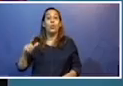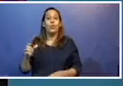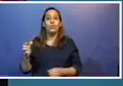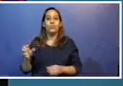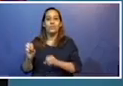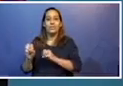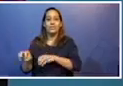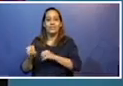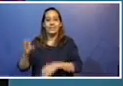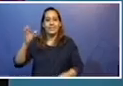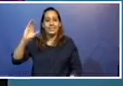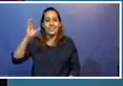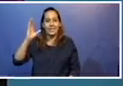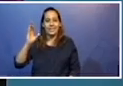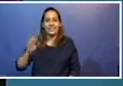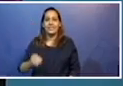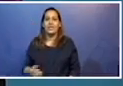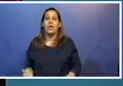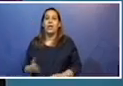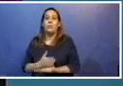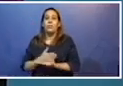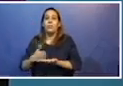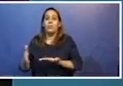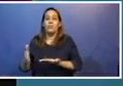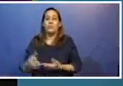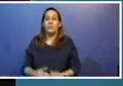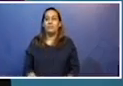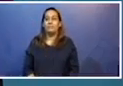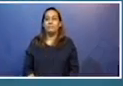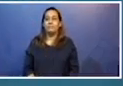ciências. Preparados? Vamos começar!